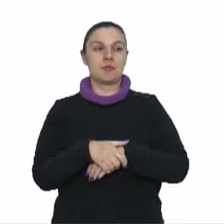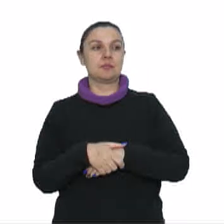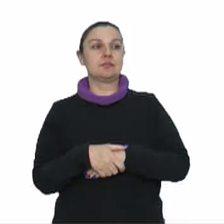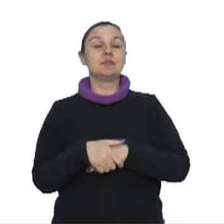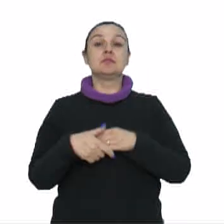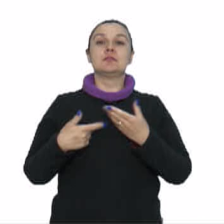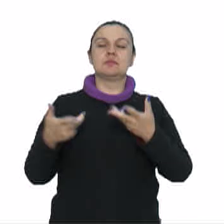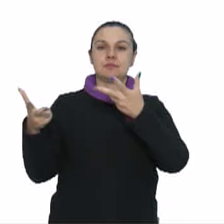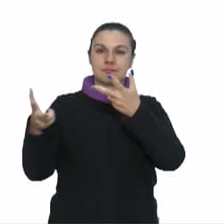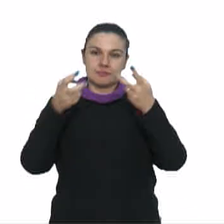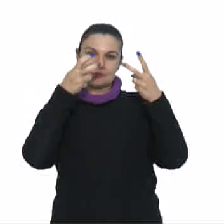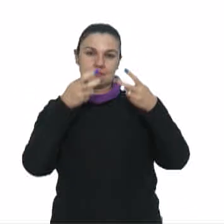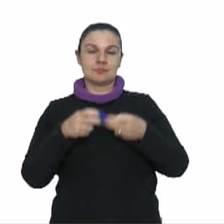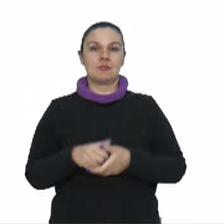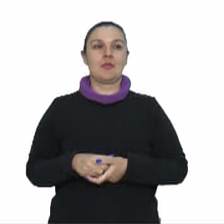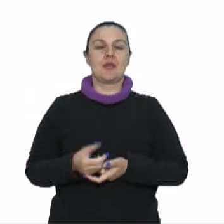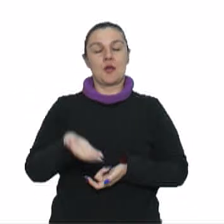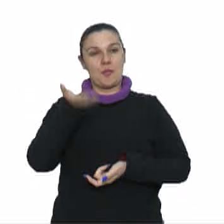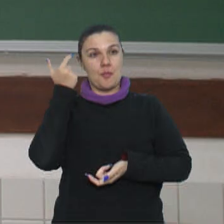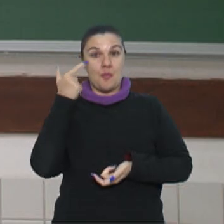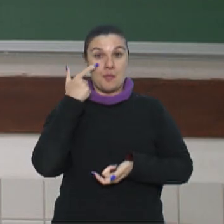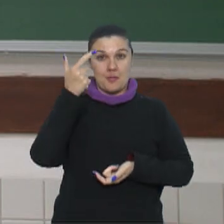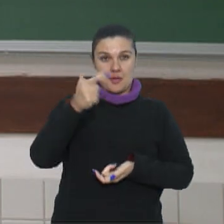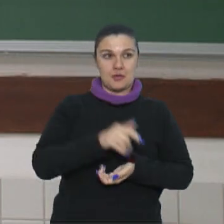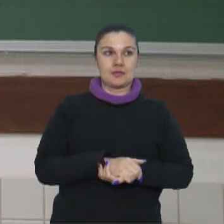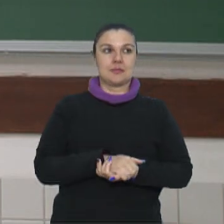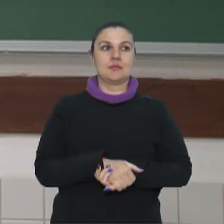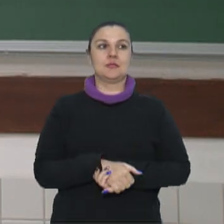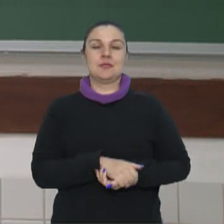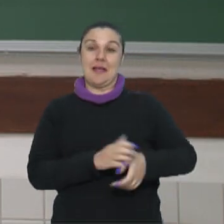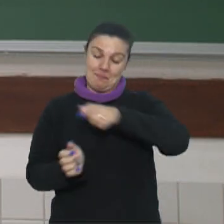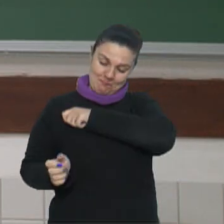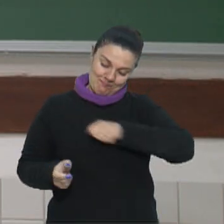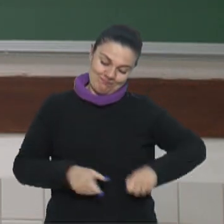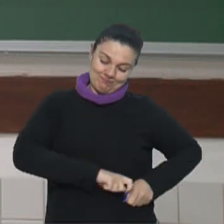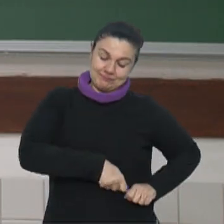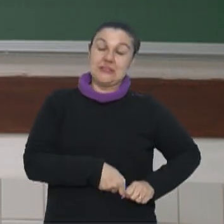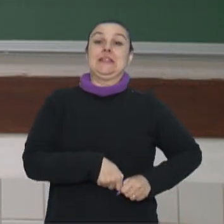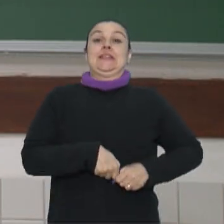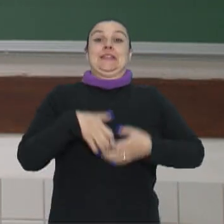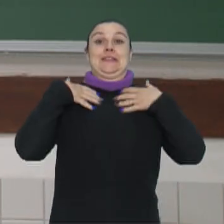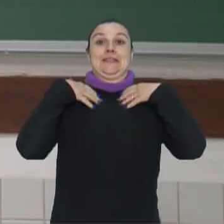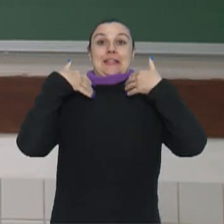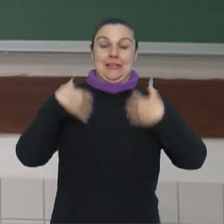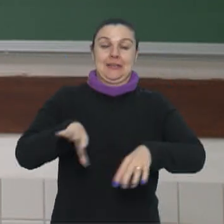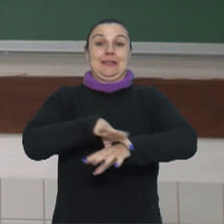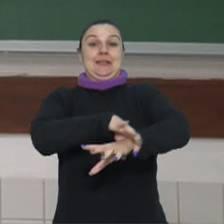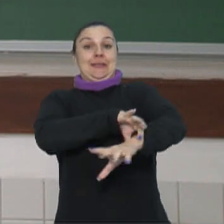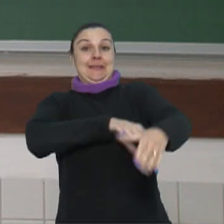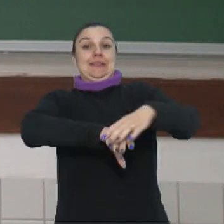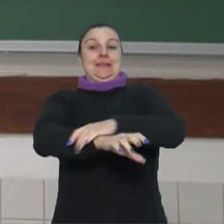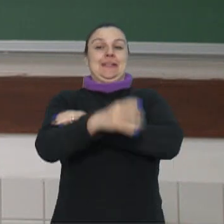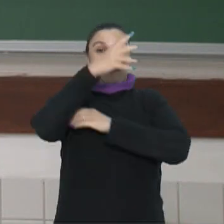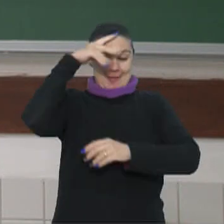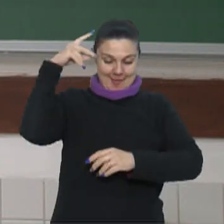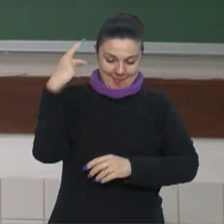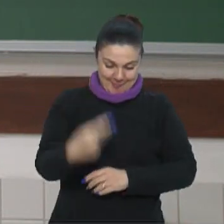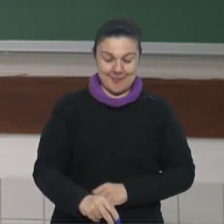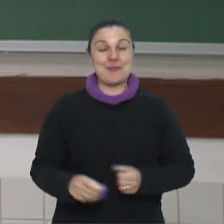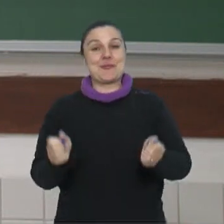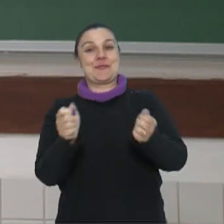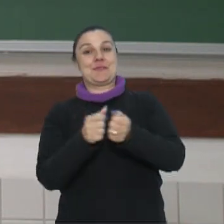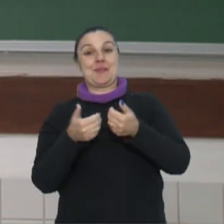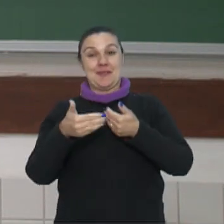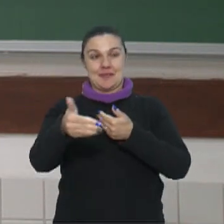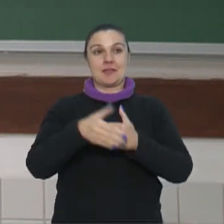né, analisarmos juntos, bora lá, aperta o cinto, né, arregacem as mangas, vamos junto